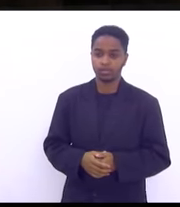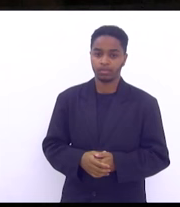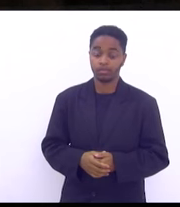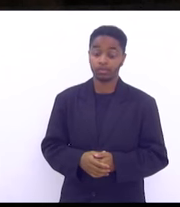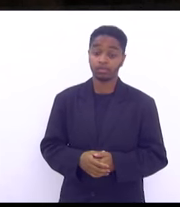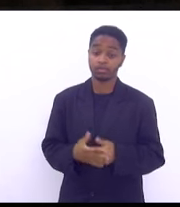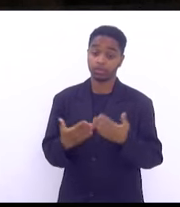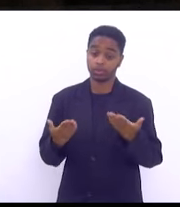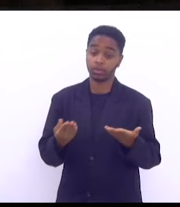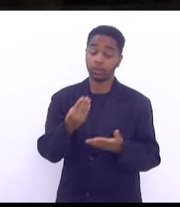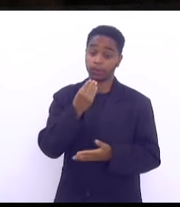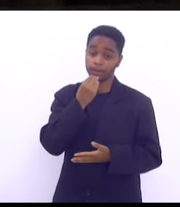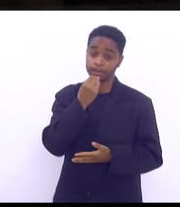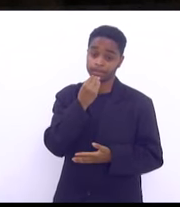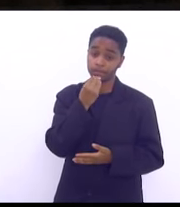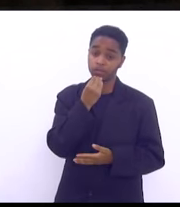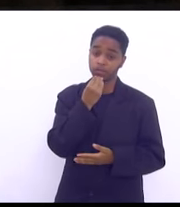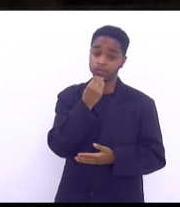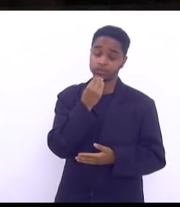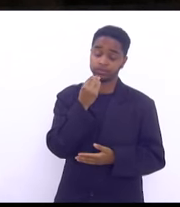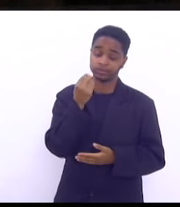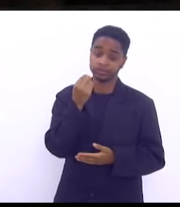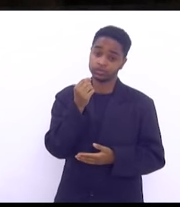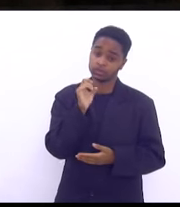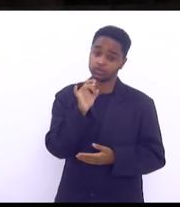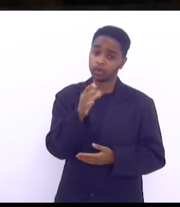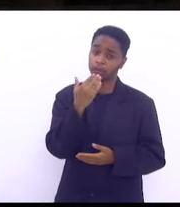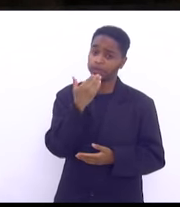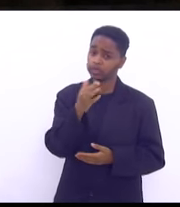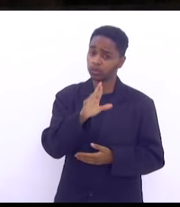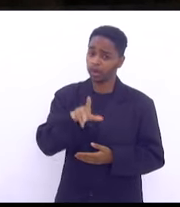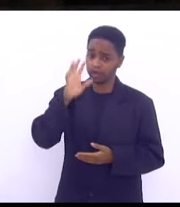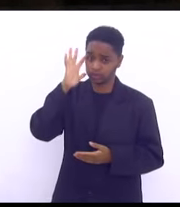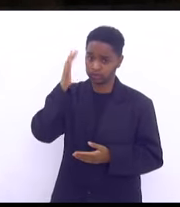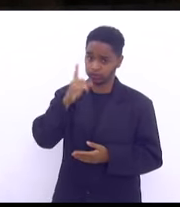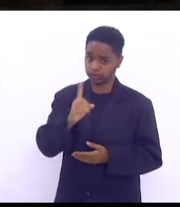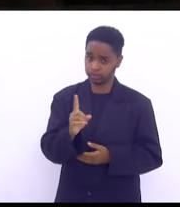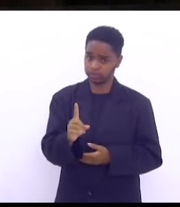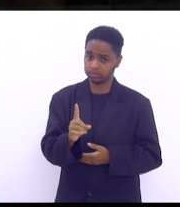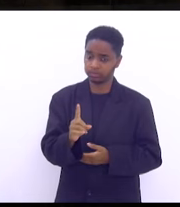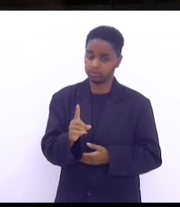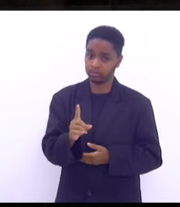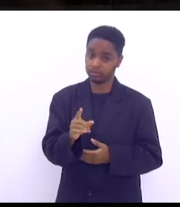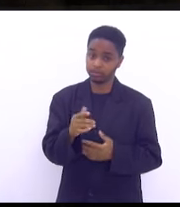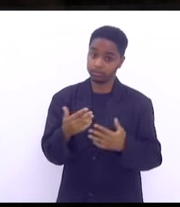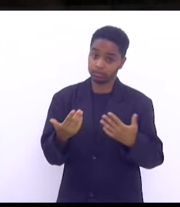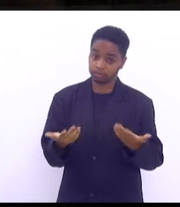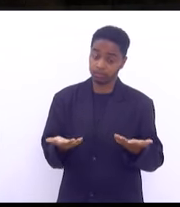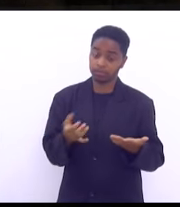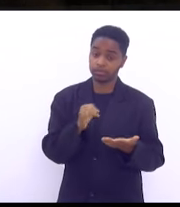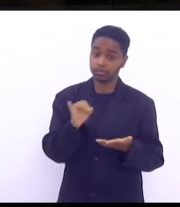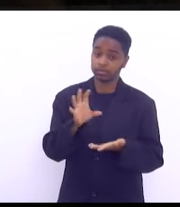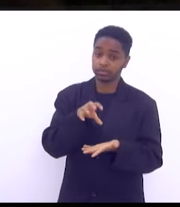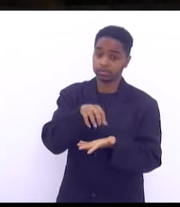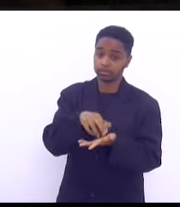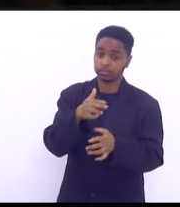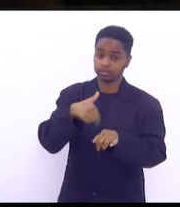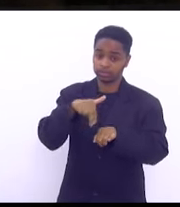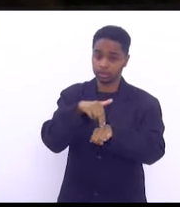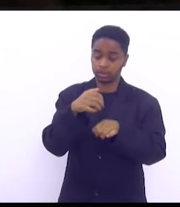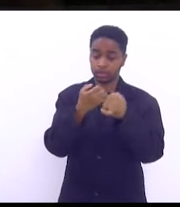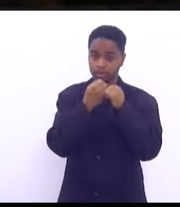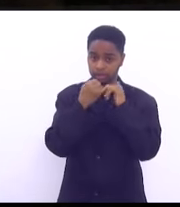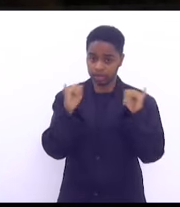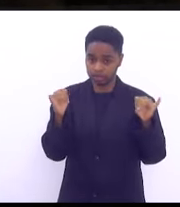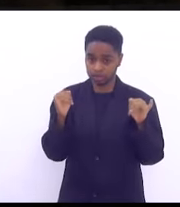ser um pouquinho minorado, só para demandar, não é para resolver, não. Se a Agência Nacional de Energia